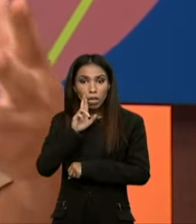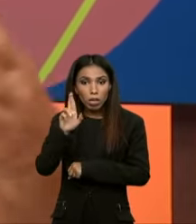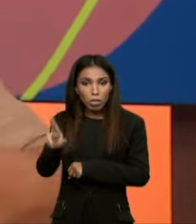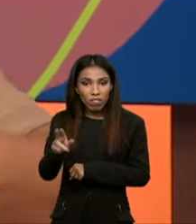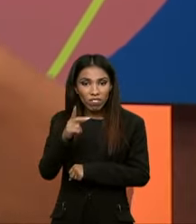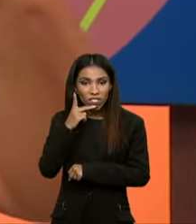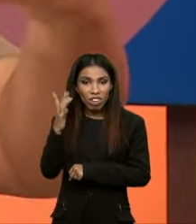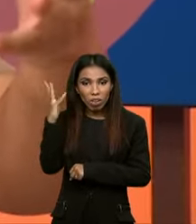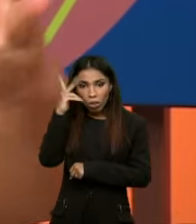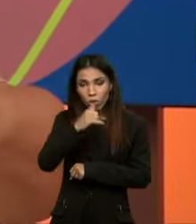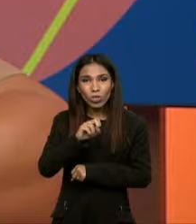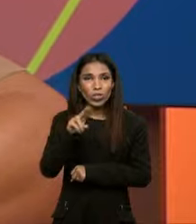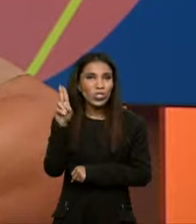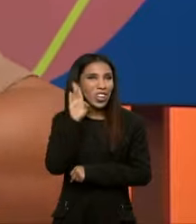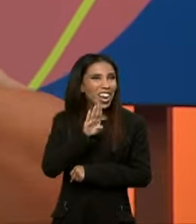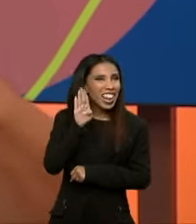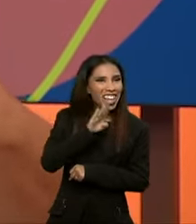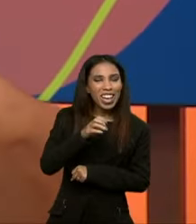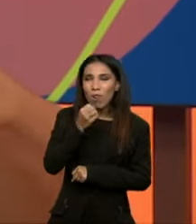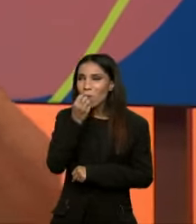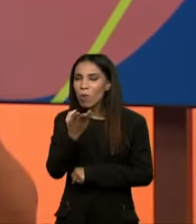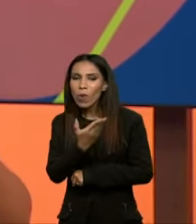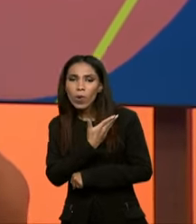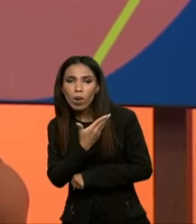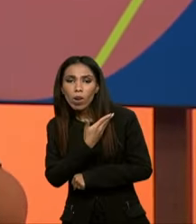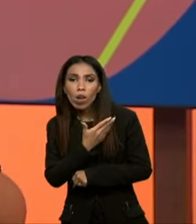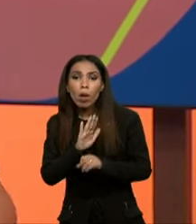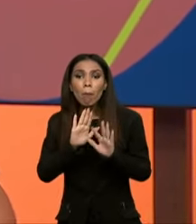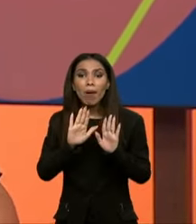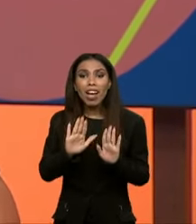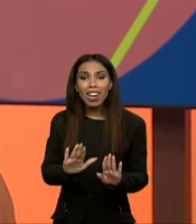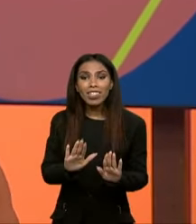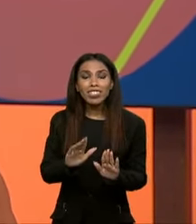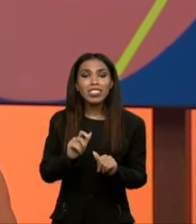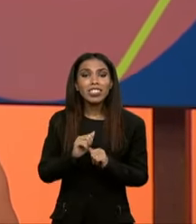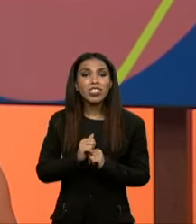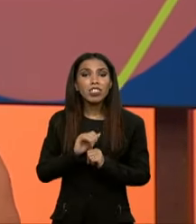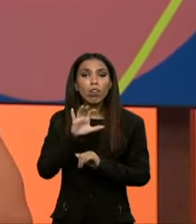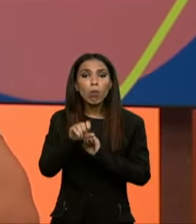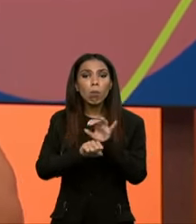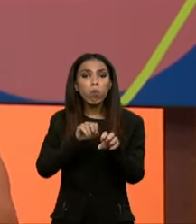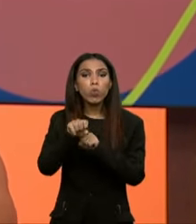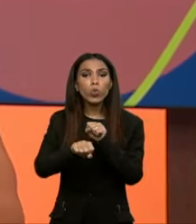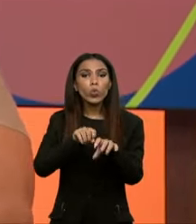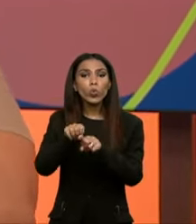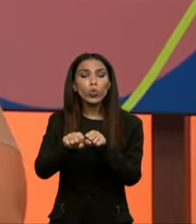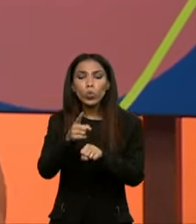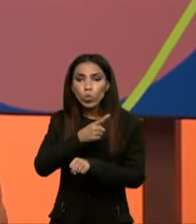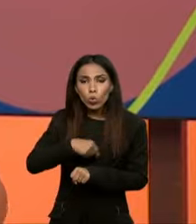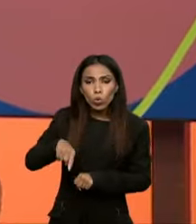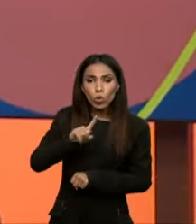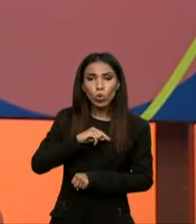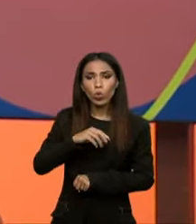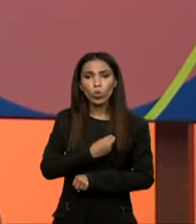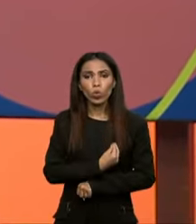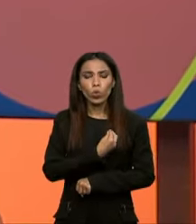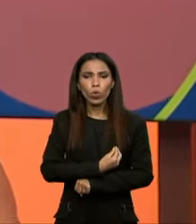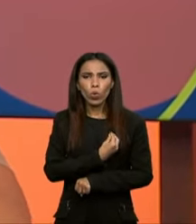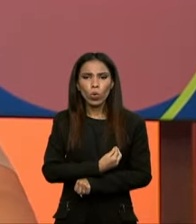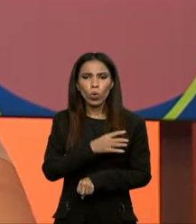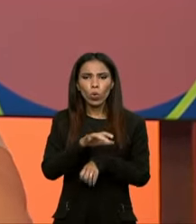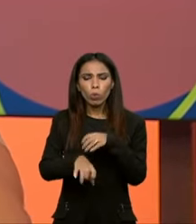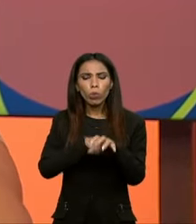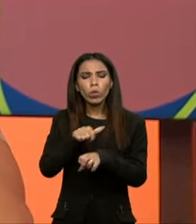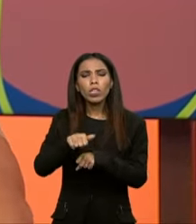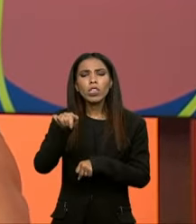falar bonito, você fala, sou um cara legal, bom amigo... Mas eu acho que você está na eterna busca, eu acho que nessa passagem a gente tenta descobrir quem que realmente a gente é e